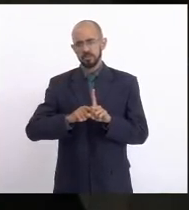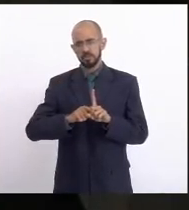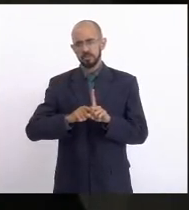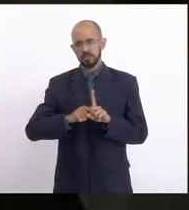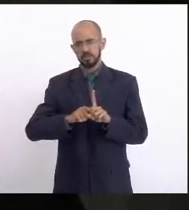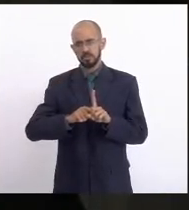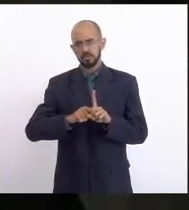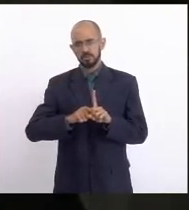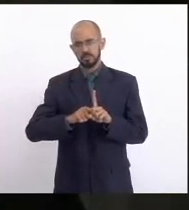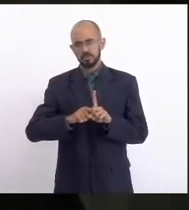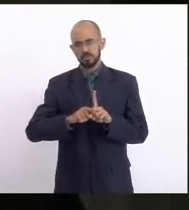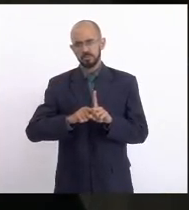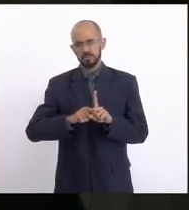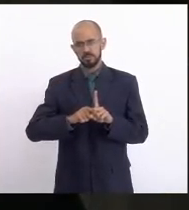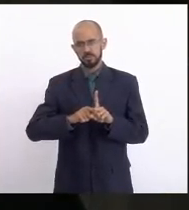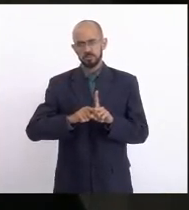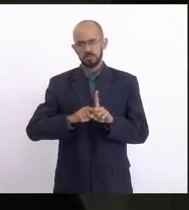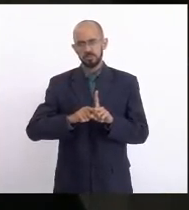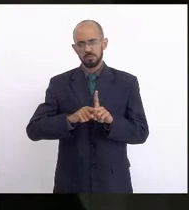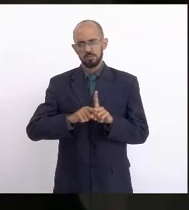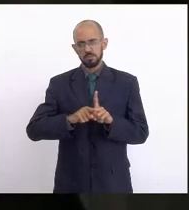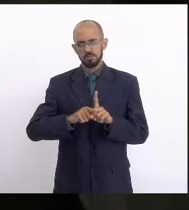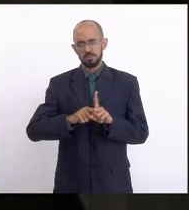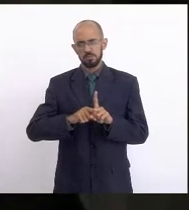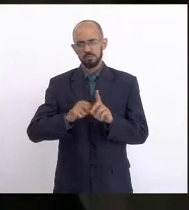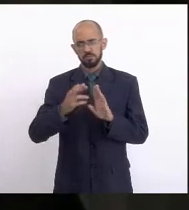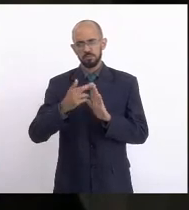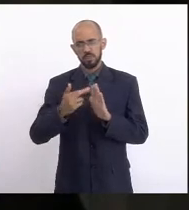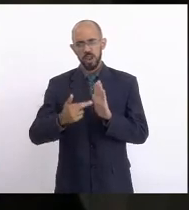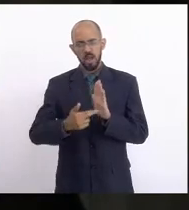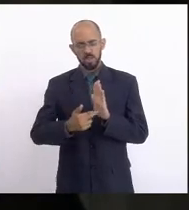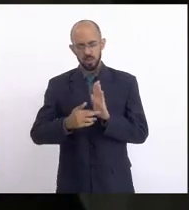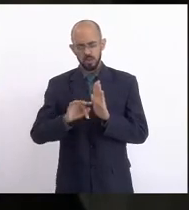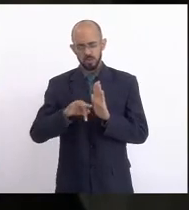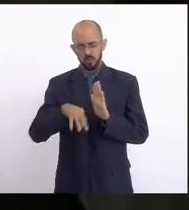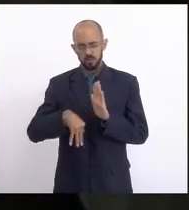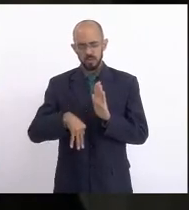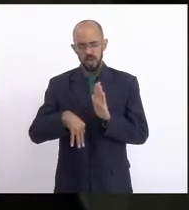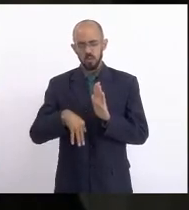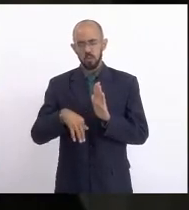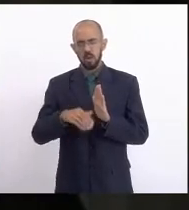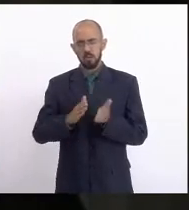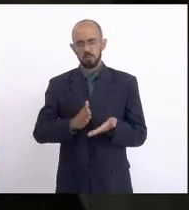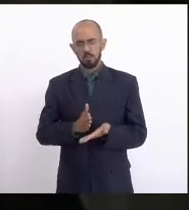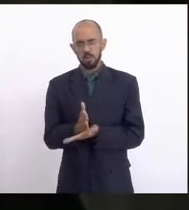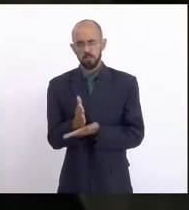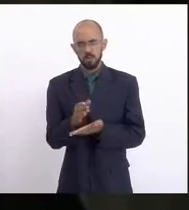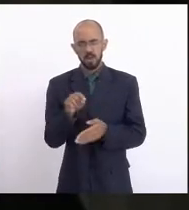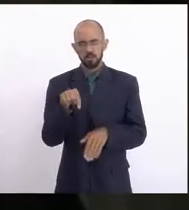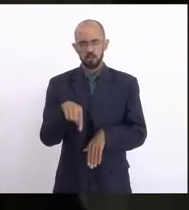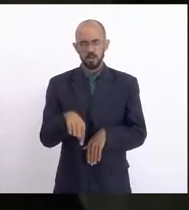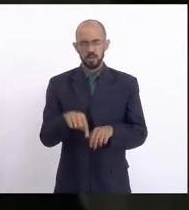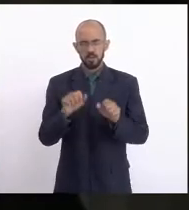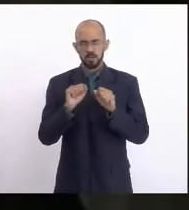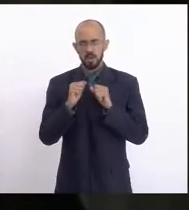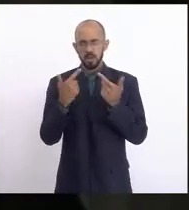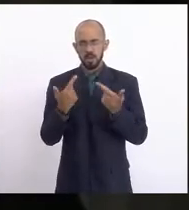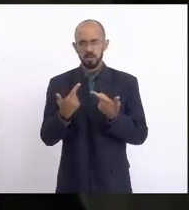9 meses, em que o relatório final, já aprovado aqui no